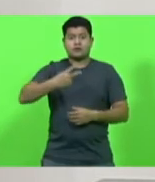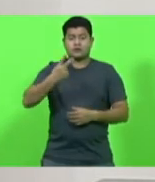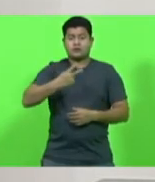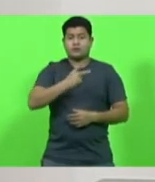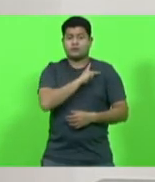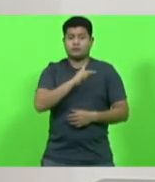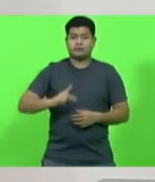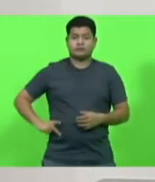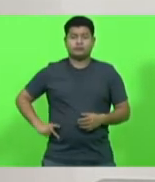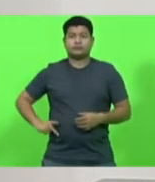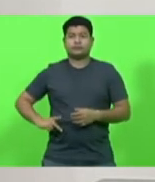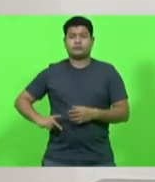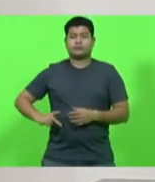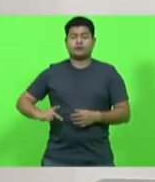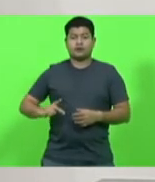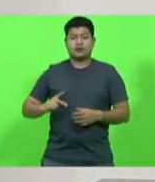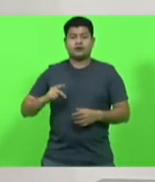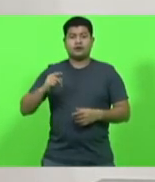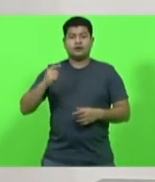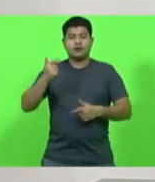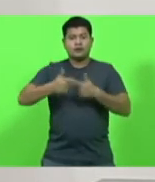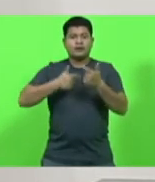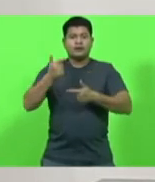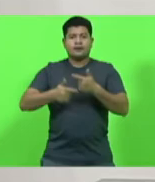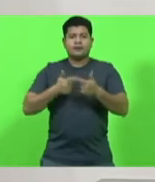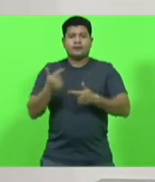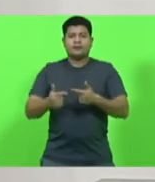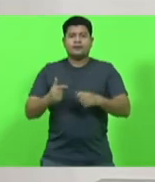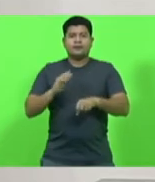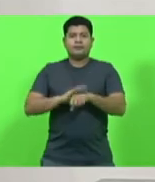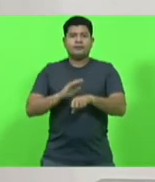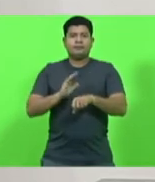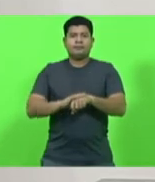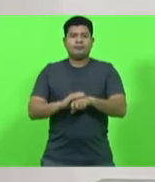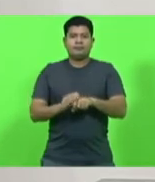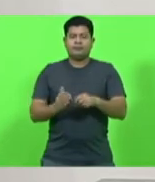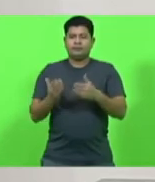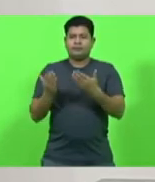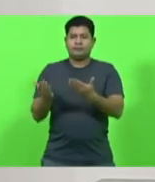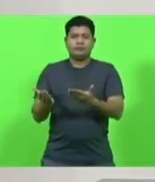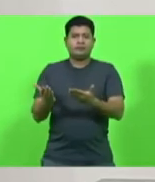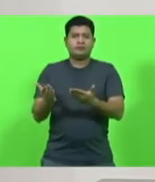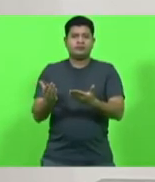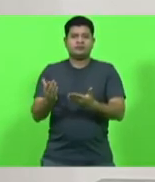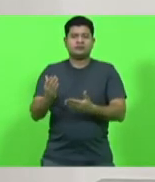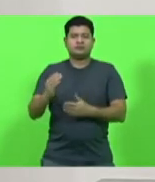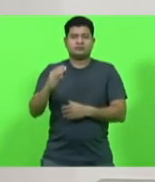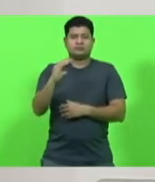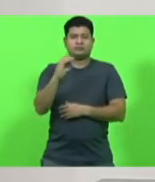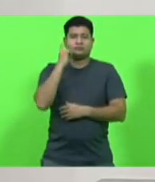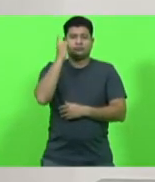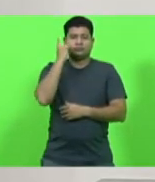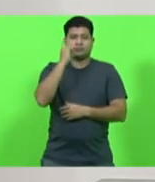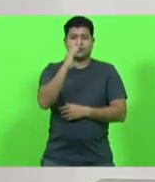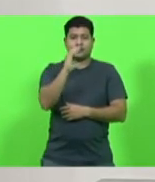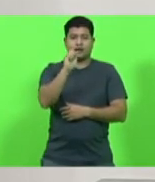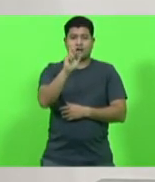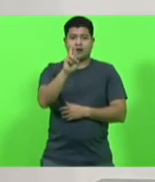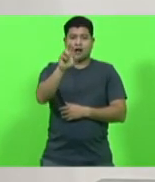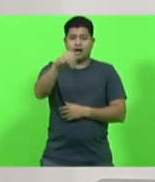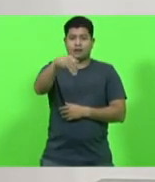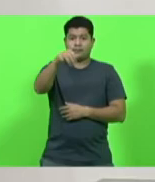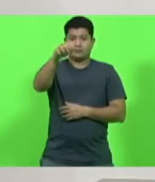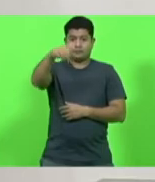no exercício da função, de autoria da deputada Carmen Zanotto, uma deputada catarinense, em